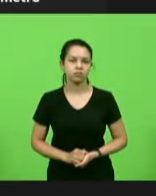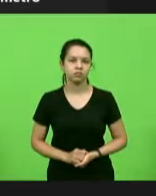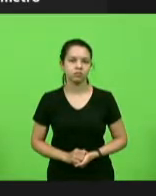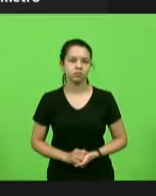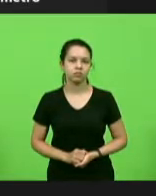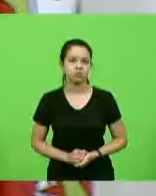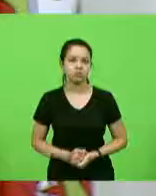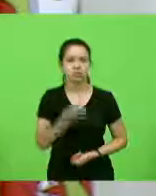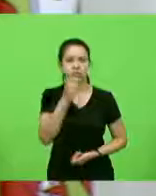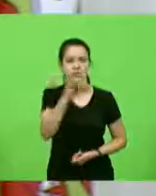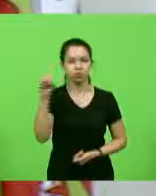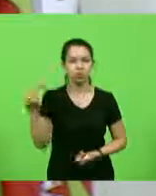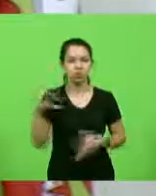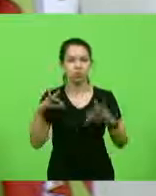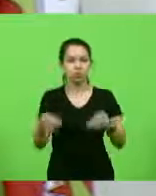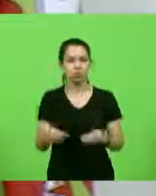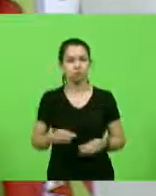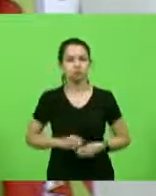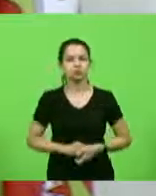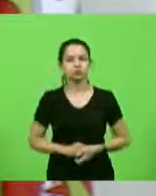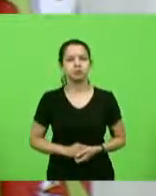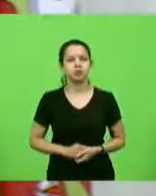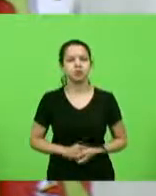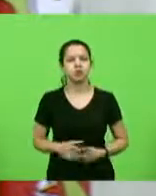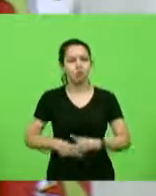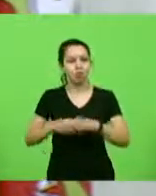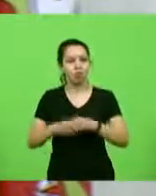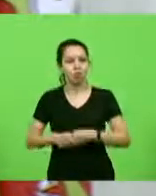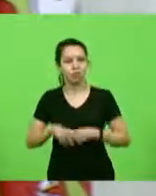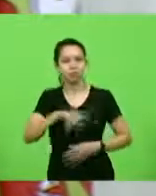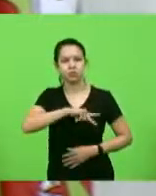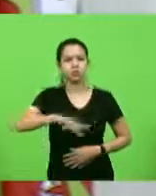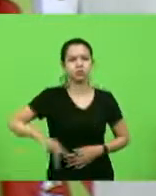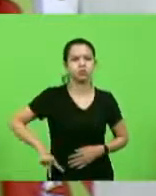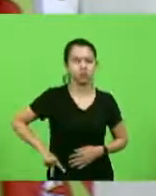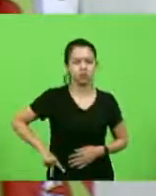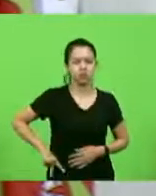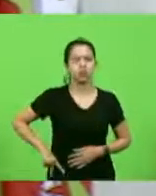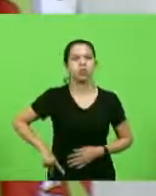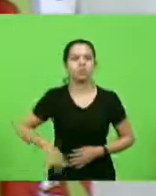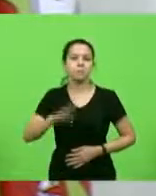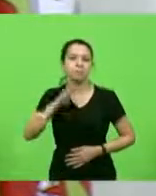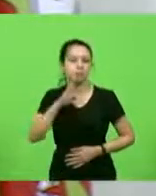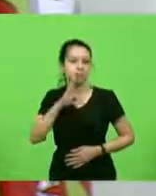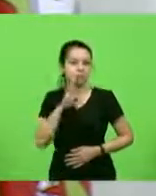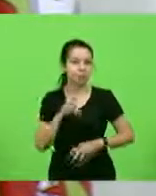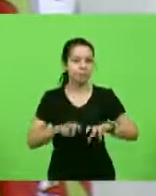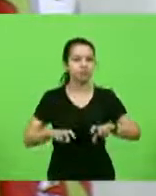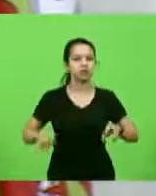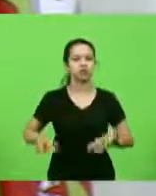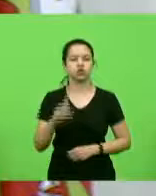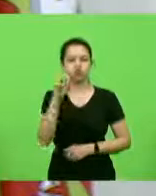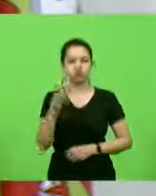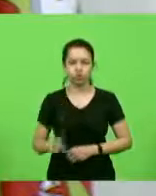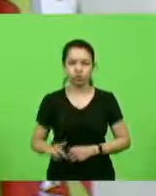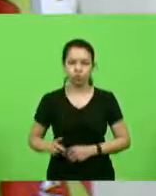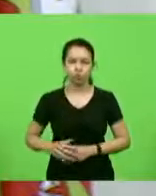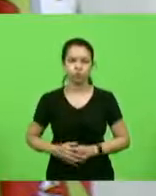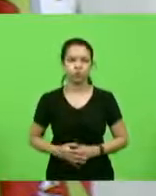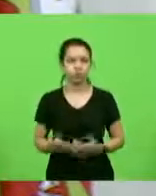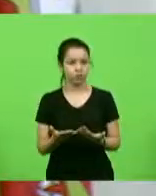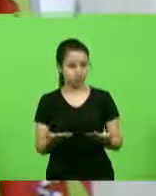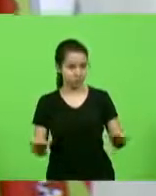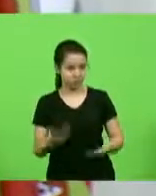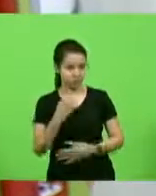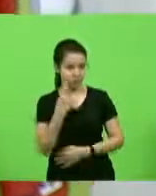Bom dia a Cumprimento o presidente em exercício, deputado Nilson Berlanda, mesa diretora, os nobres colegas que se